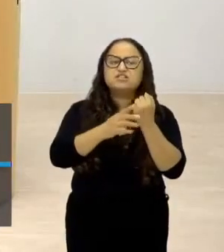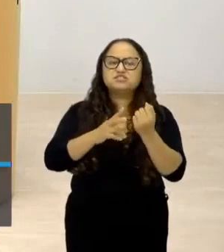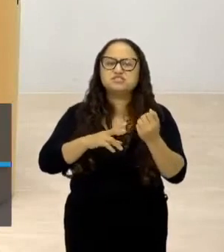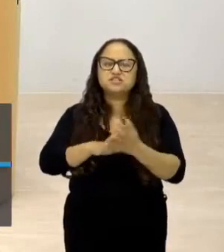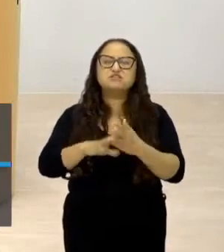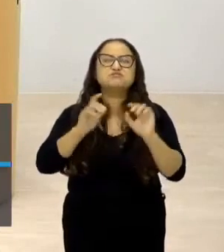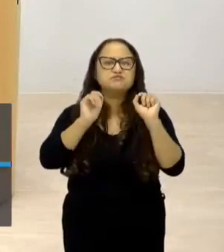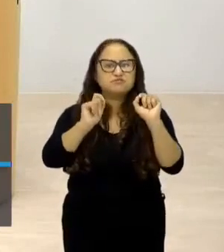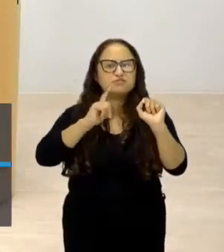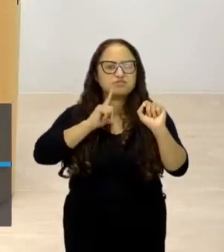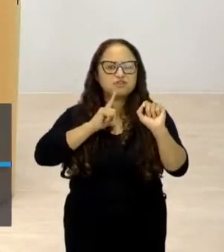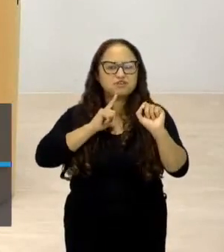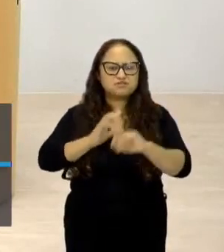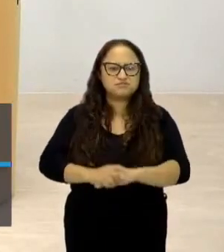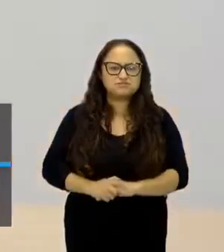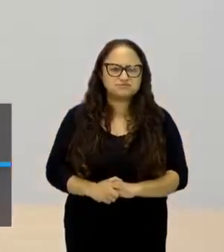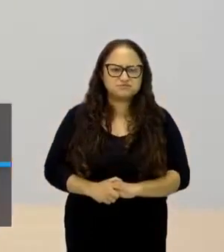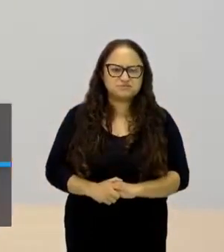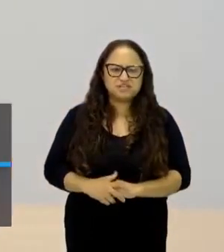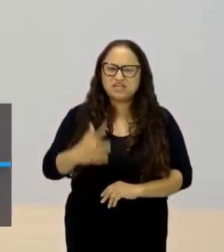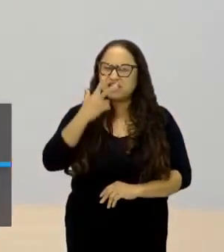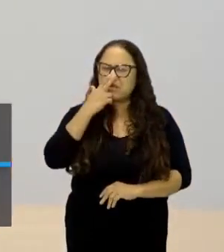que legal. Então a gente tem Acho aí que é